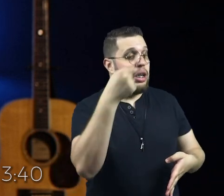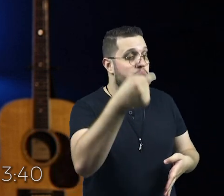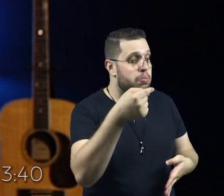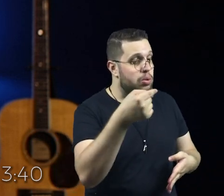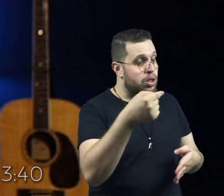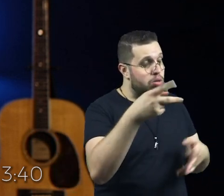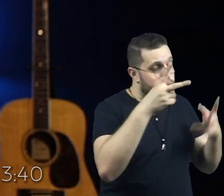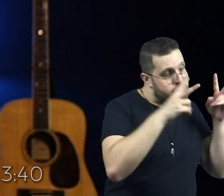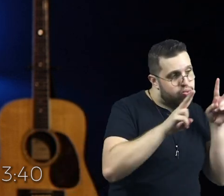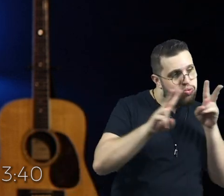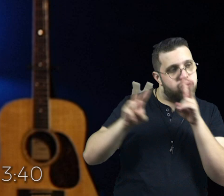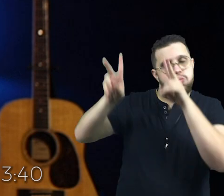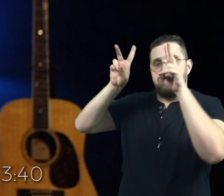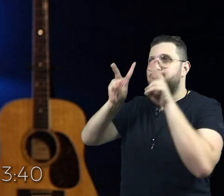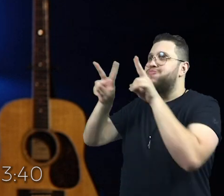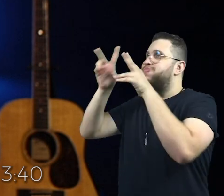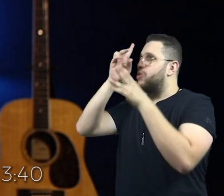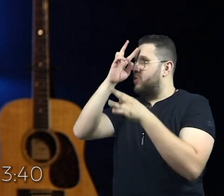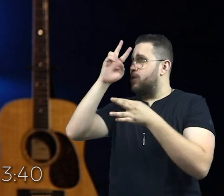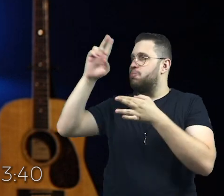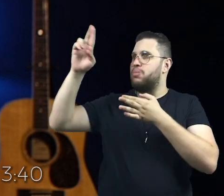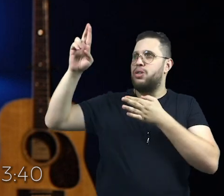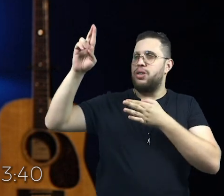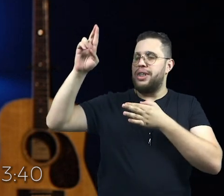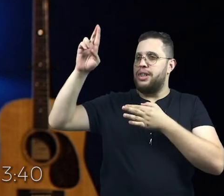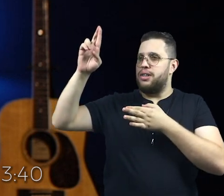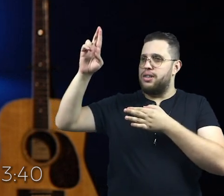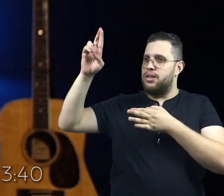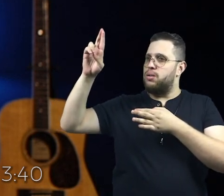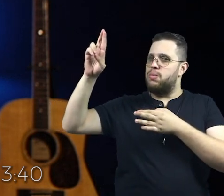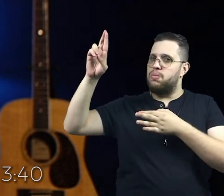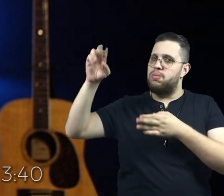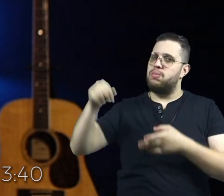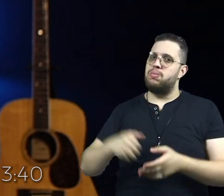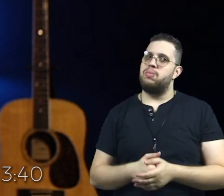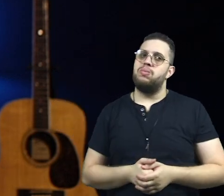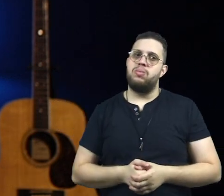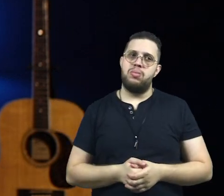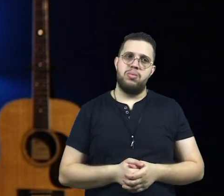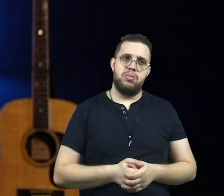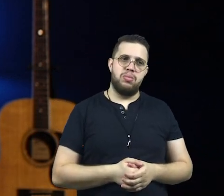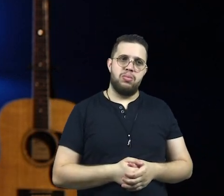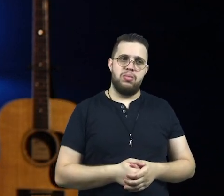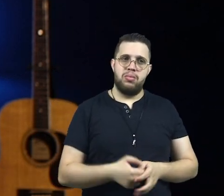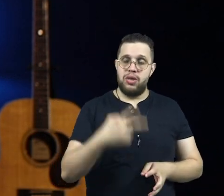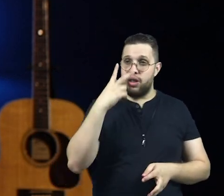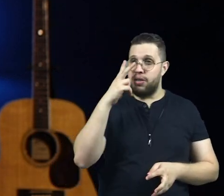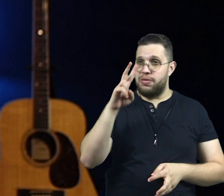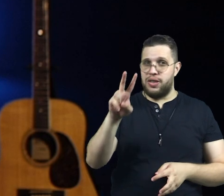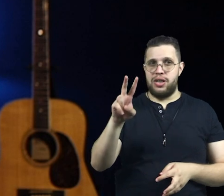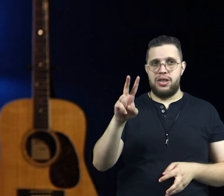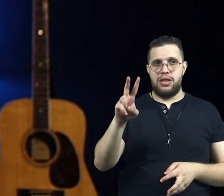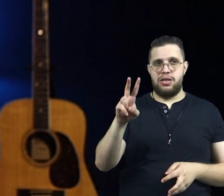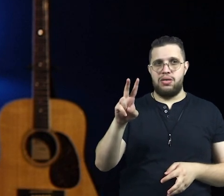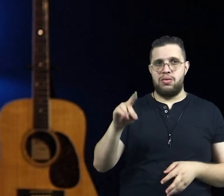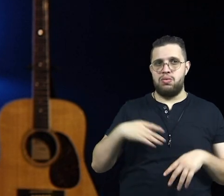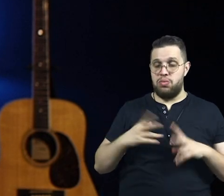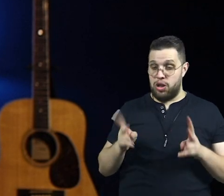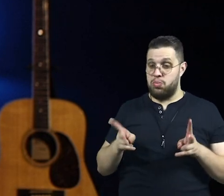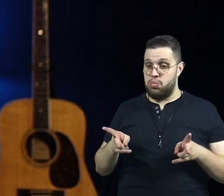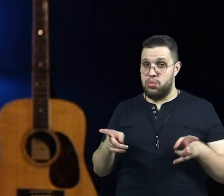Senhor. É a continuação de Lamentações 3 que a gente leu. Veja, vamos ser